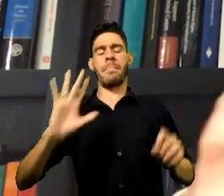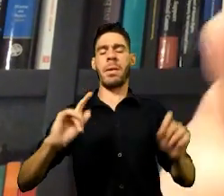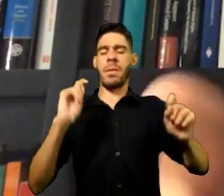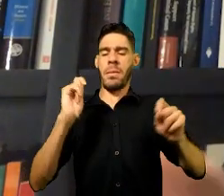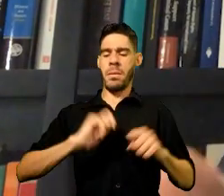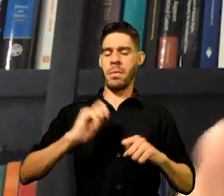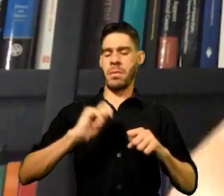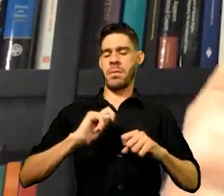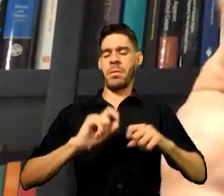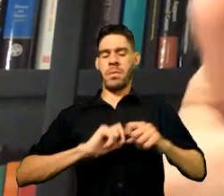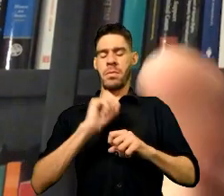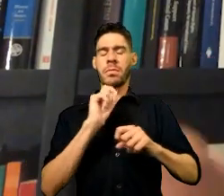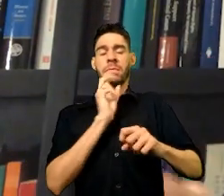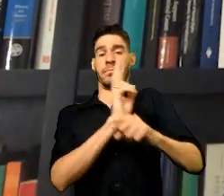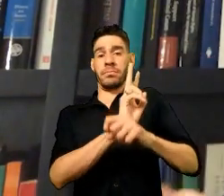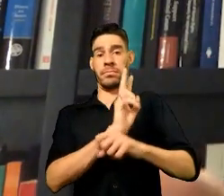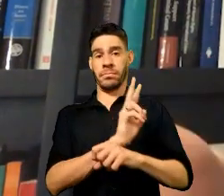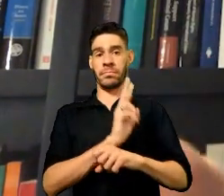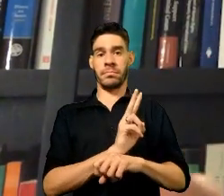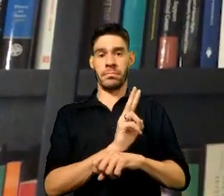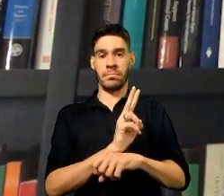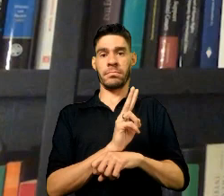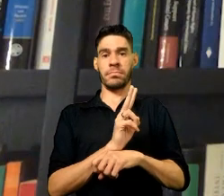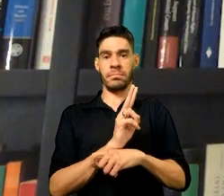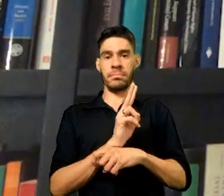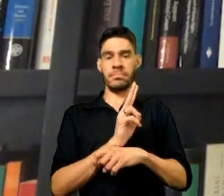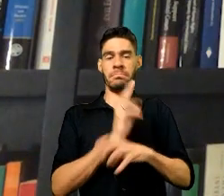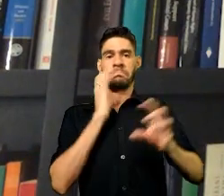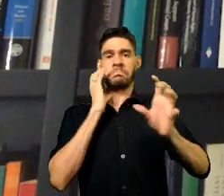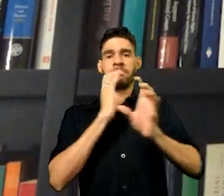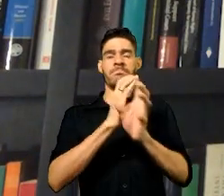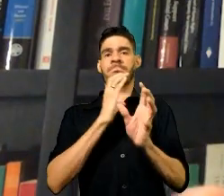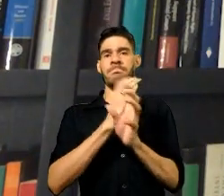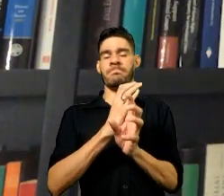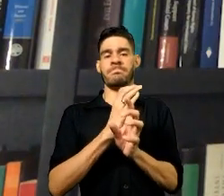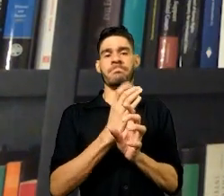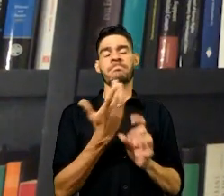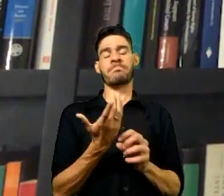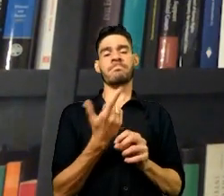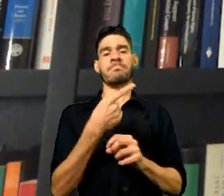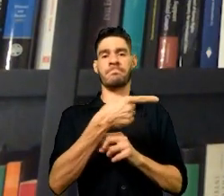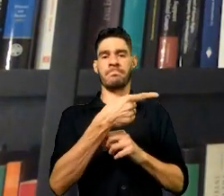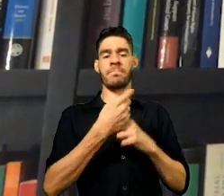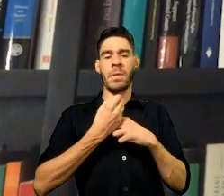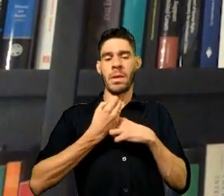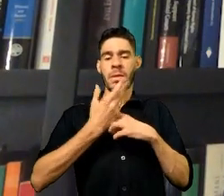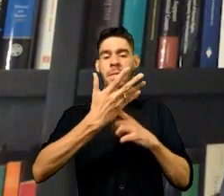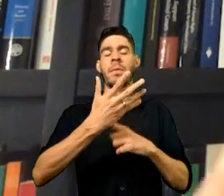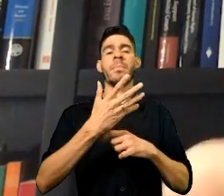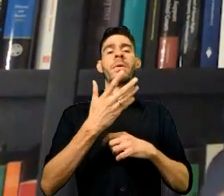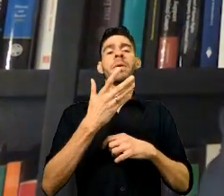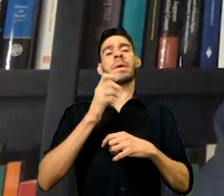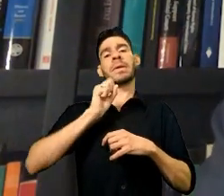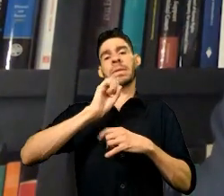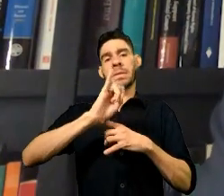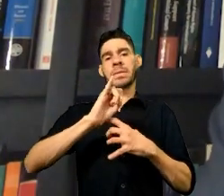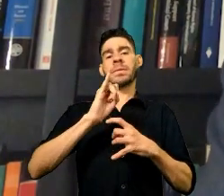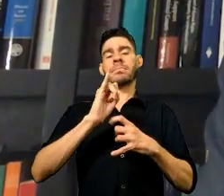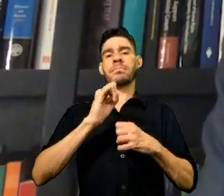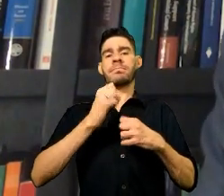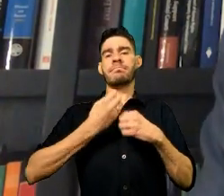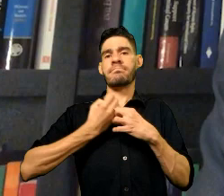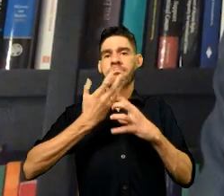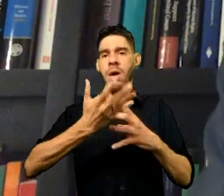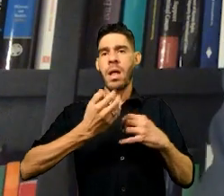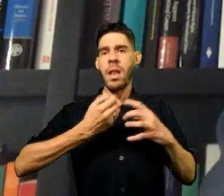plataformas, permitem e viabilizam o resguardo desta incomunicabilidade quando o depoimento